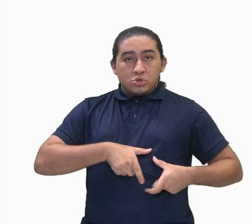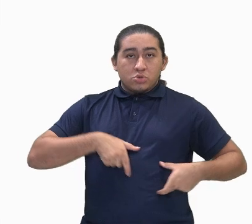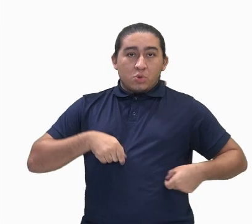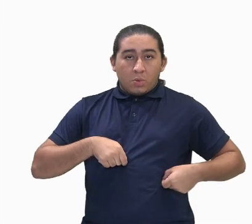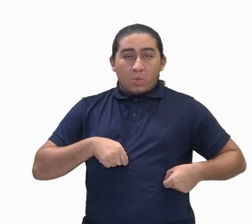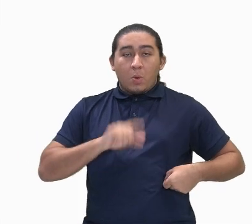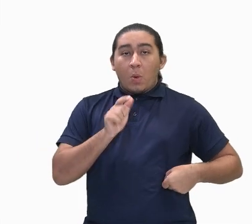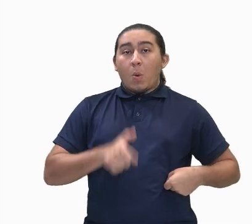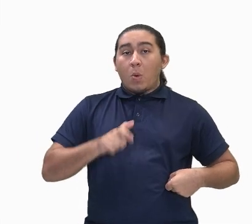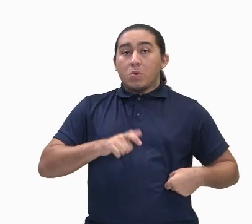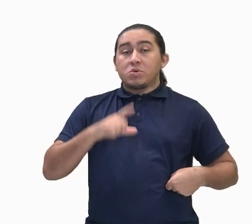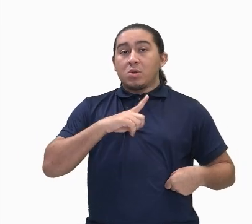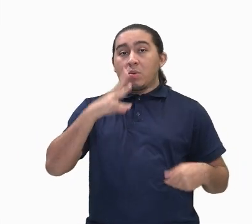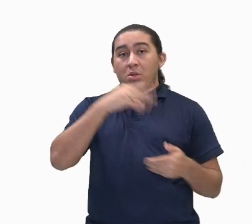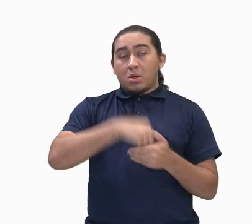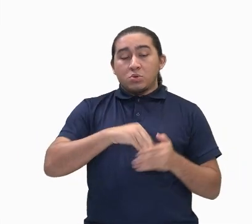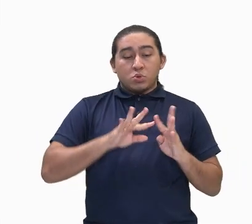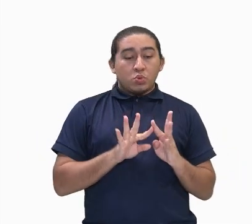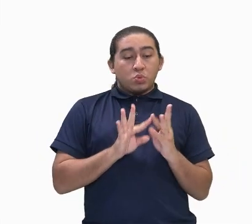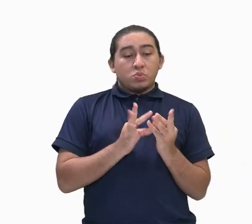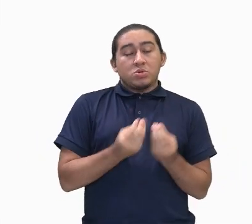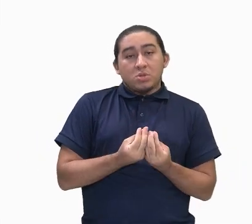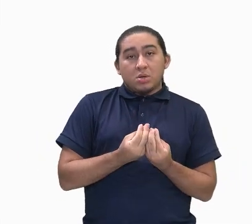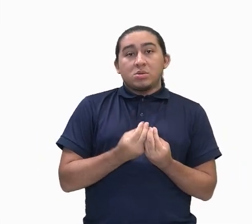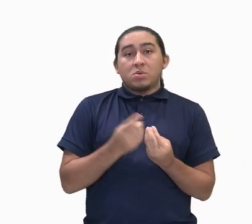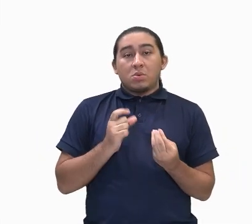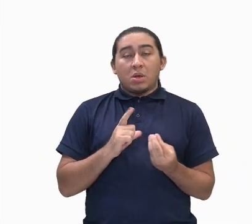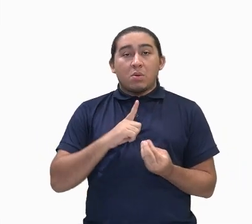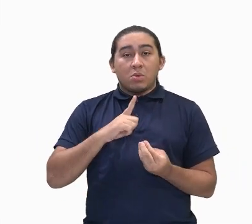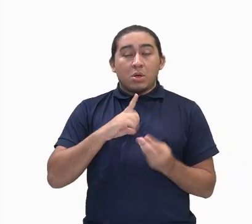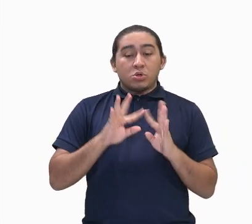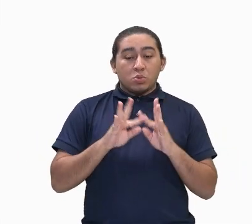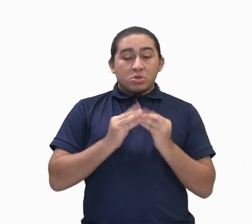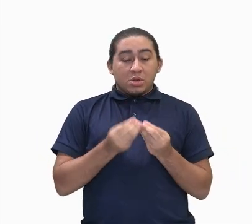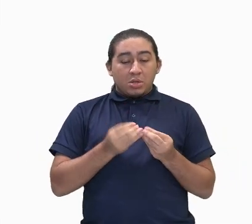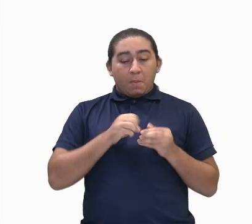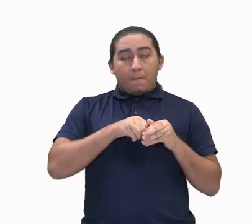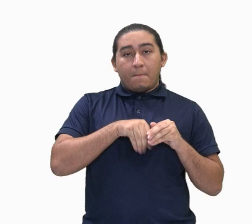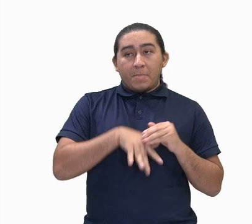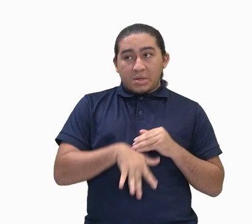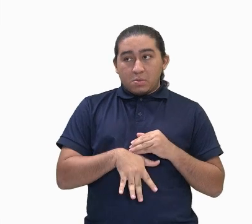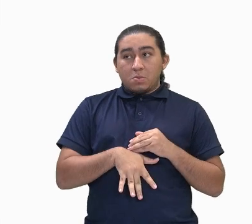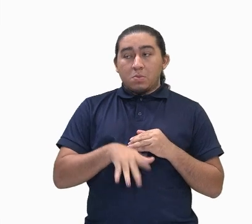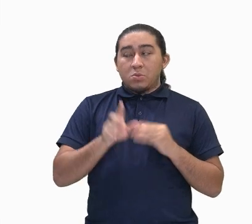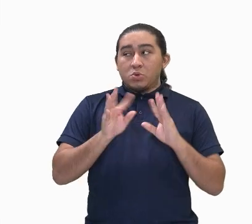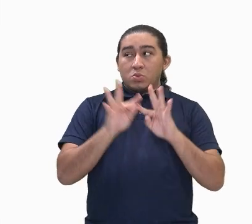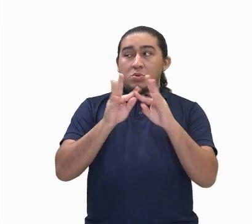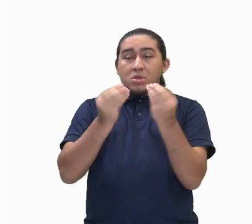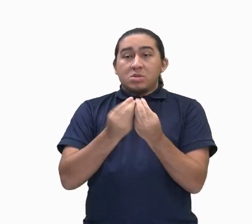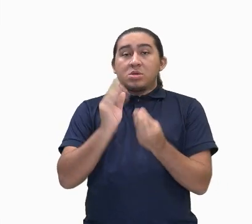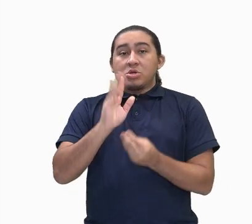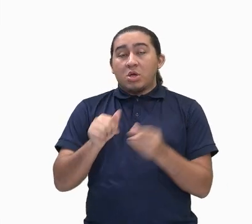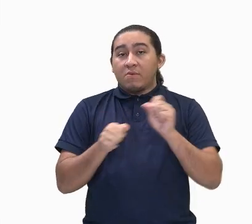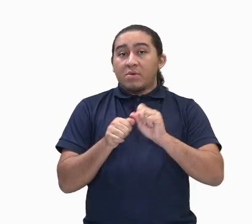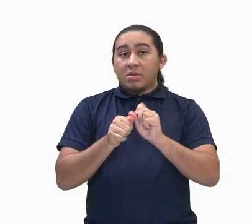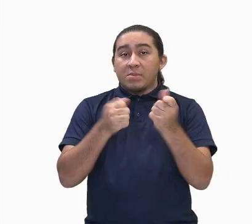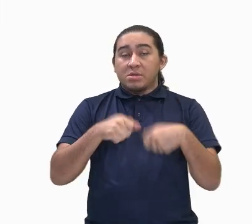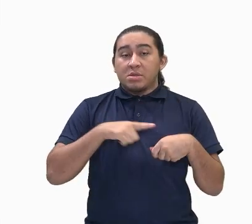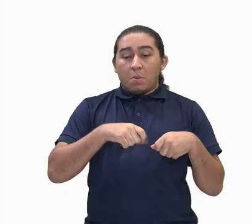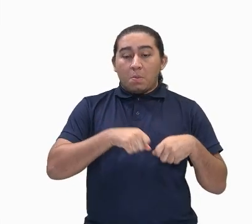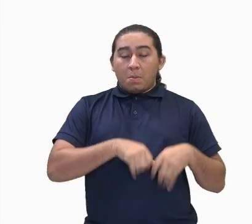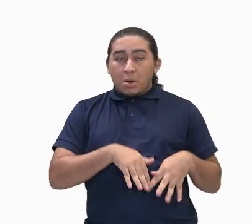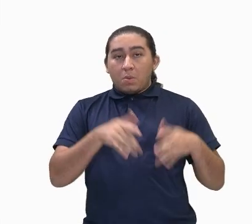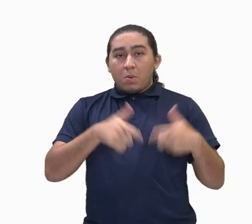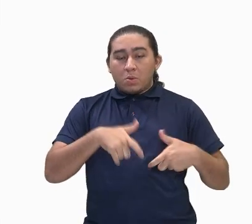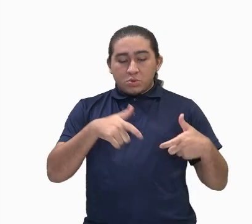vão produzir ali substâncias, né? Elas vão secretar essas substâncias, no caso, certo? As substâncias que foram produzidas precisam ser secretadas.